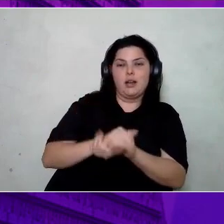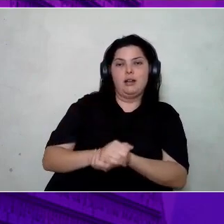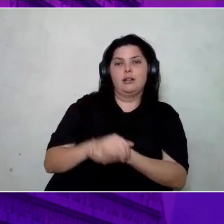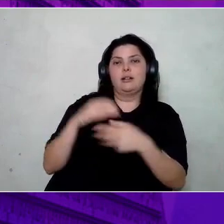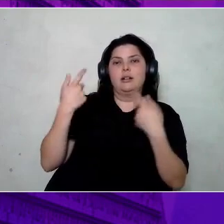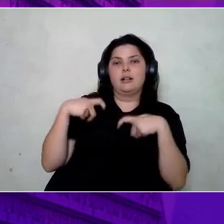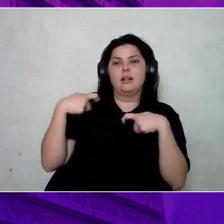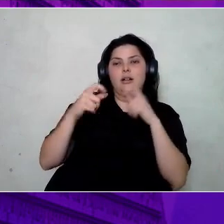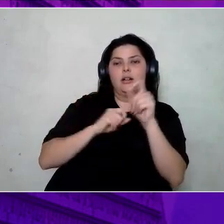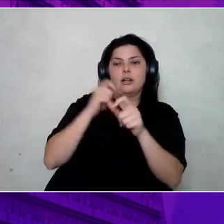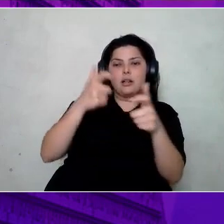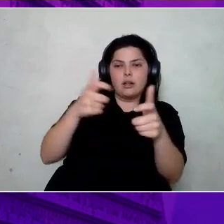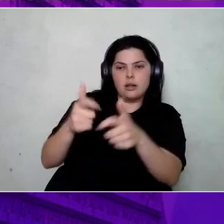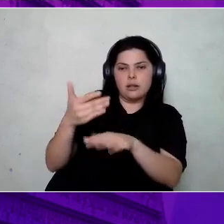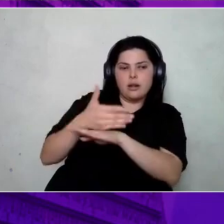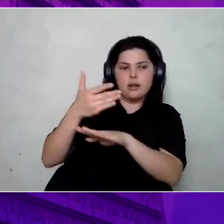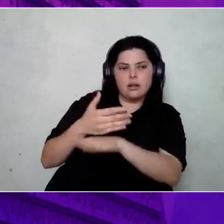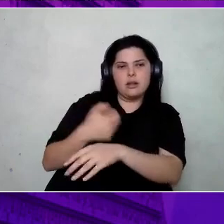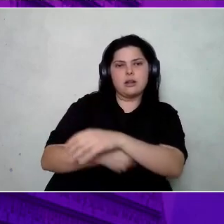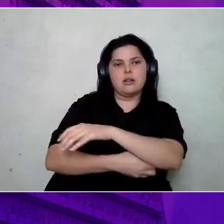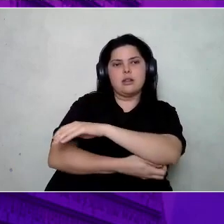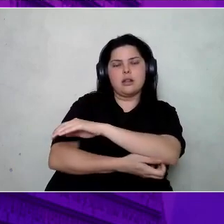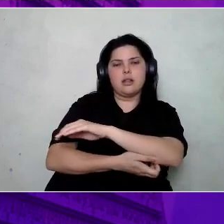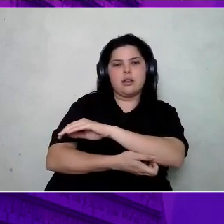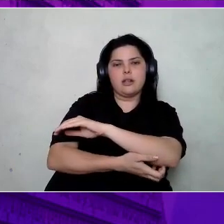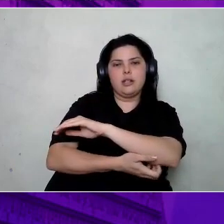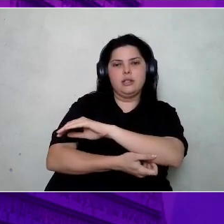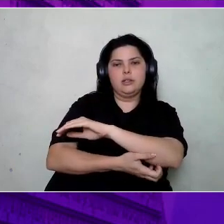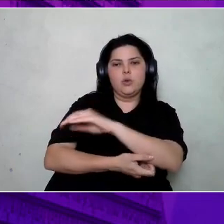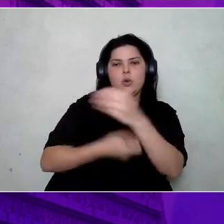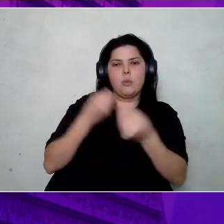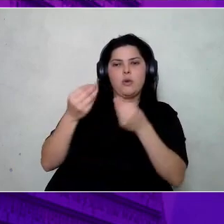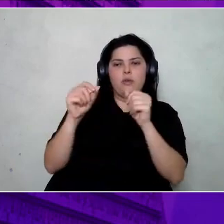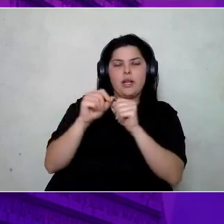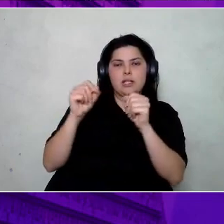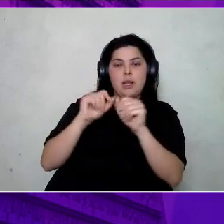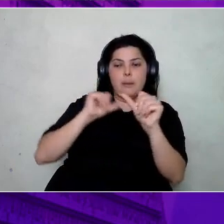espaço. E esse é o atalho, né? As mudanças reprimidas são